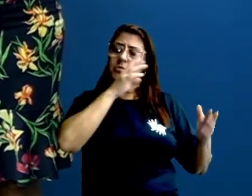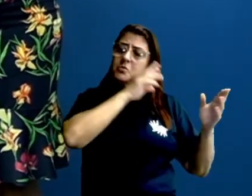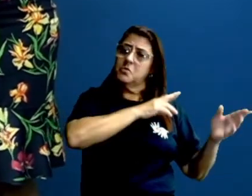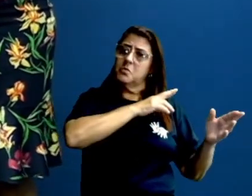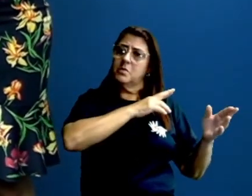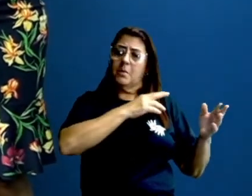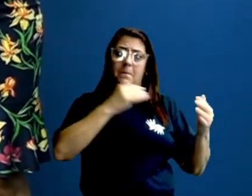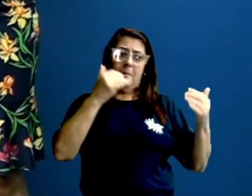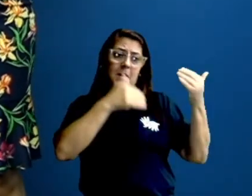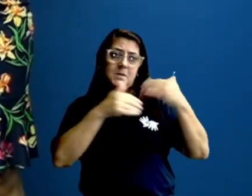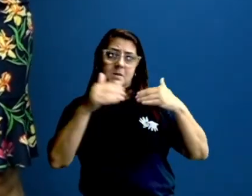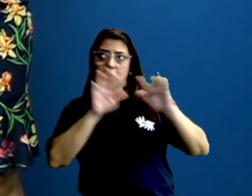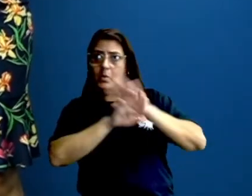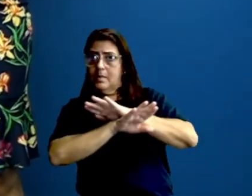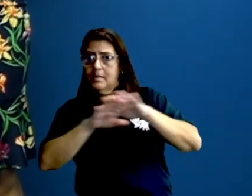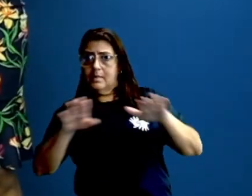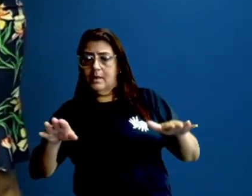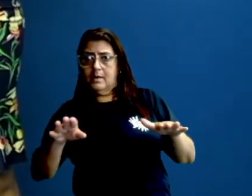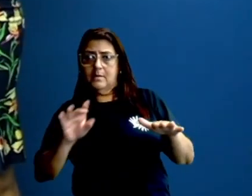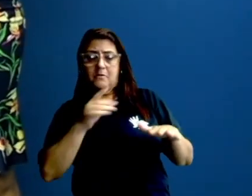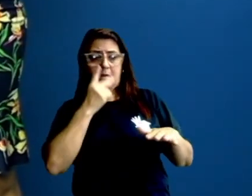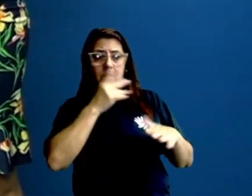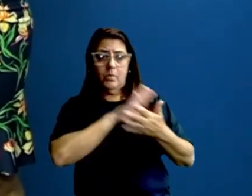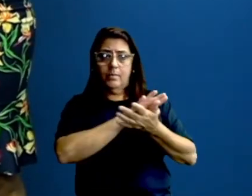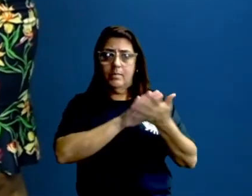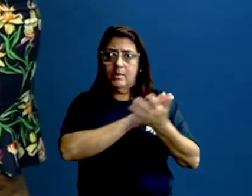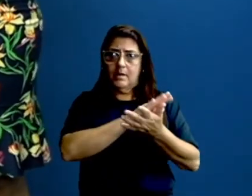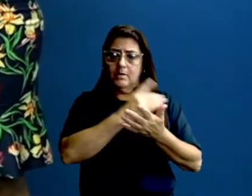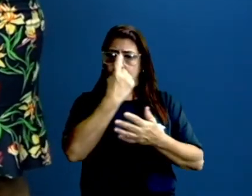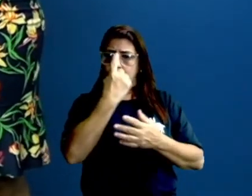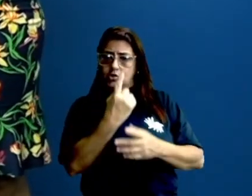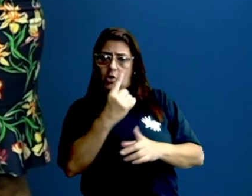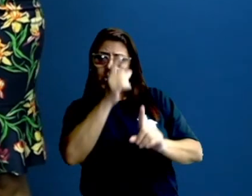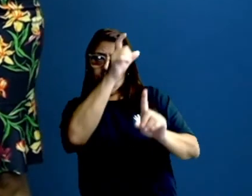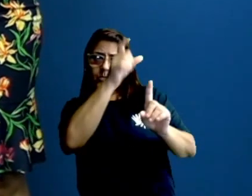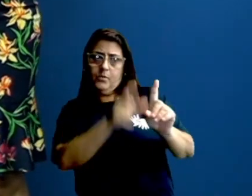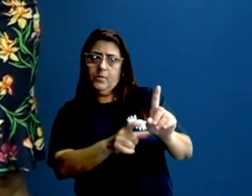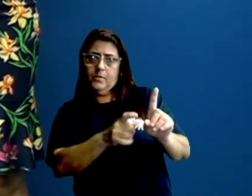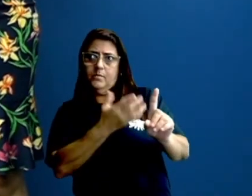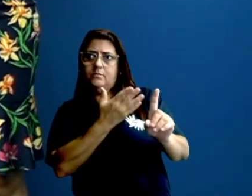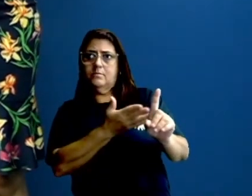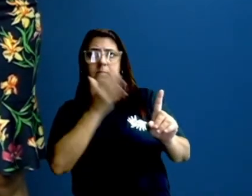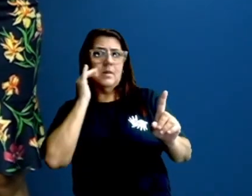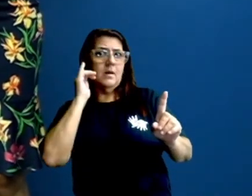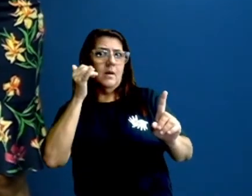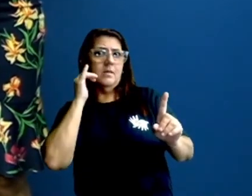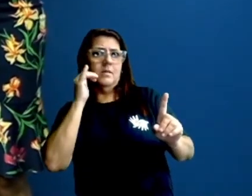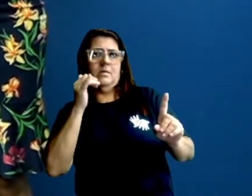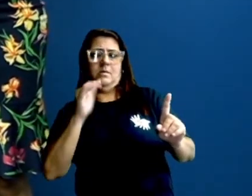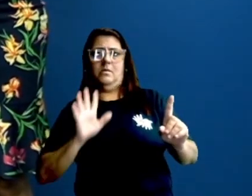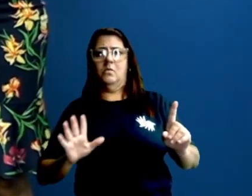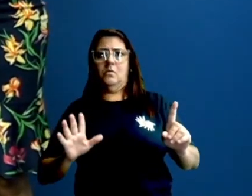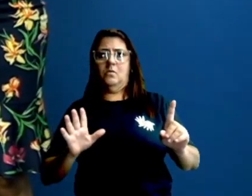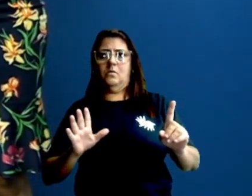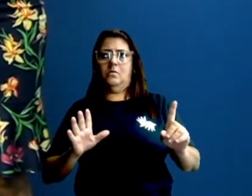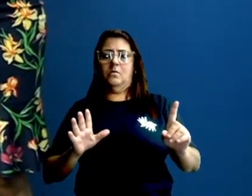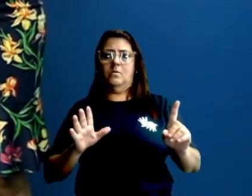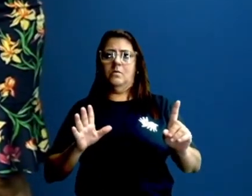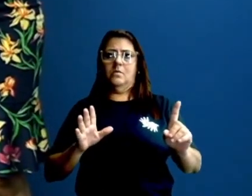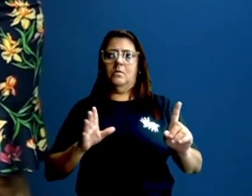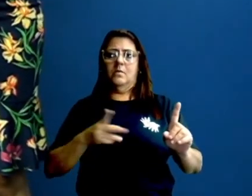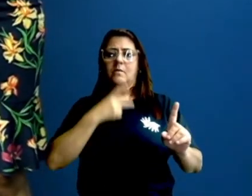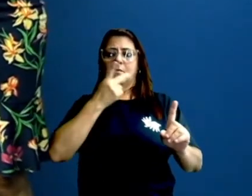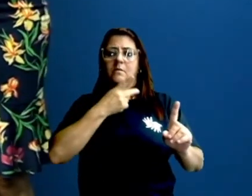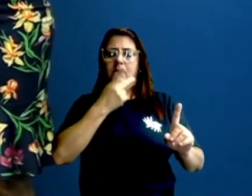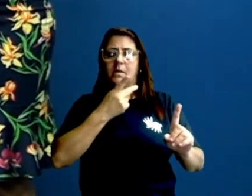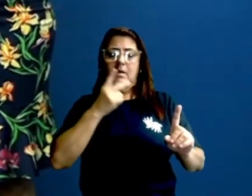participado, mas em narrações maiores também podemos encontrar esse narrador personagens contando ali aquela situação